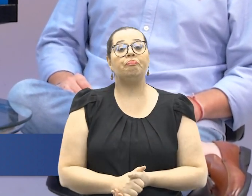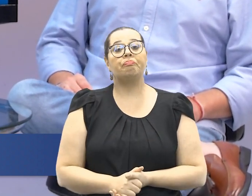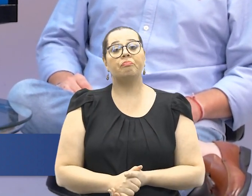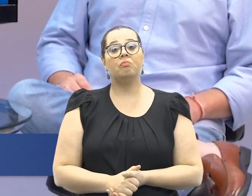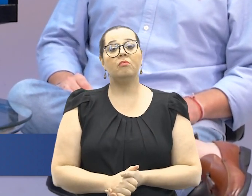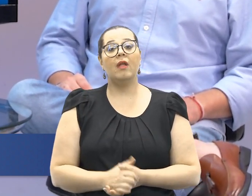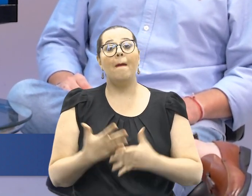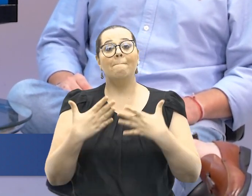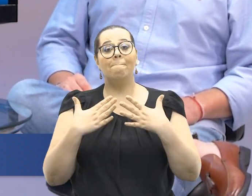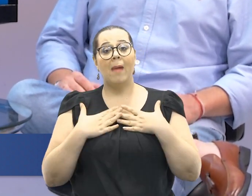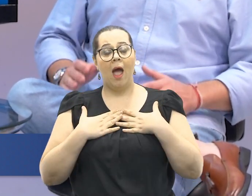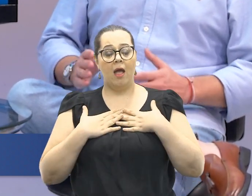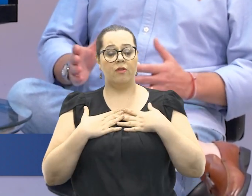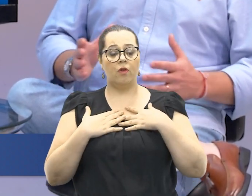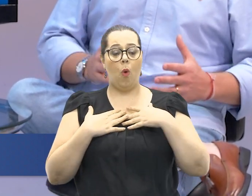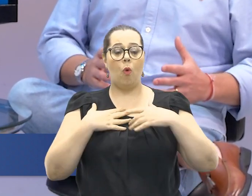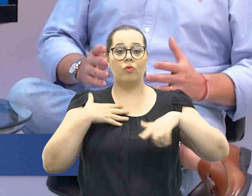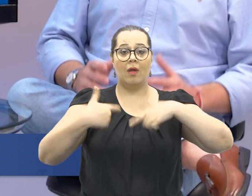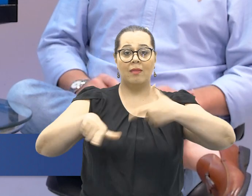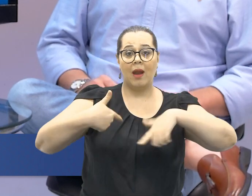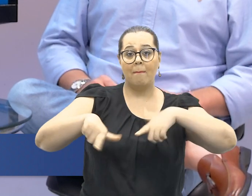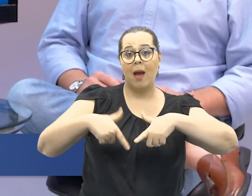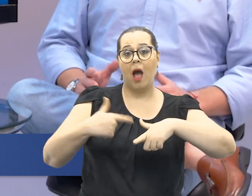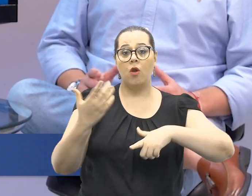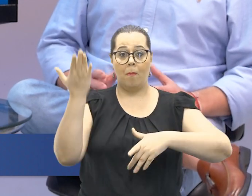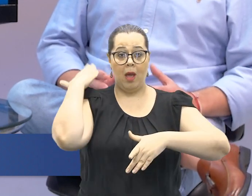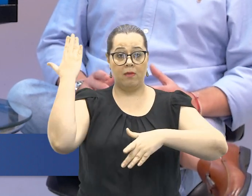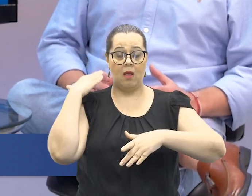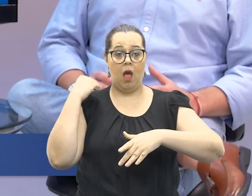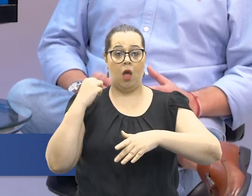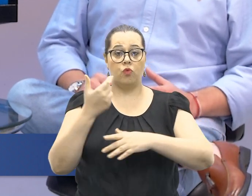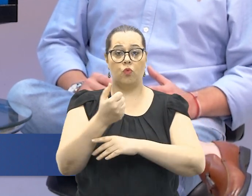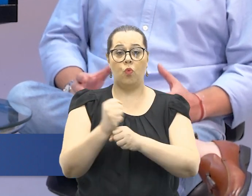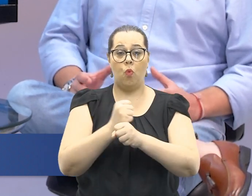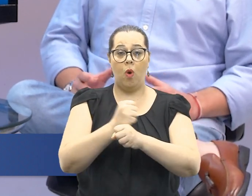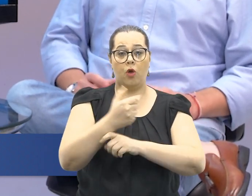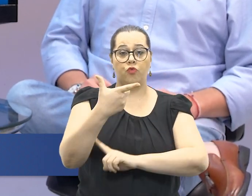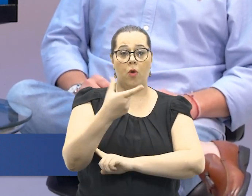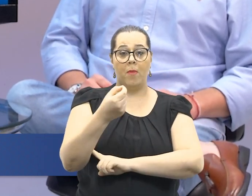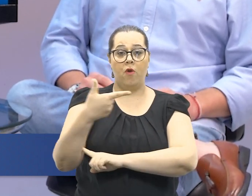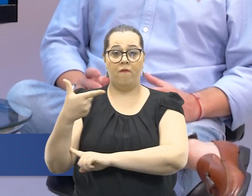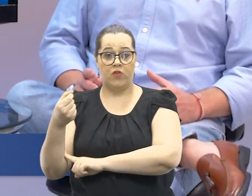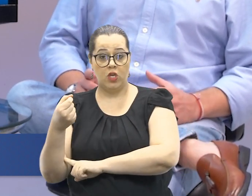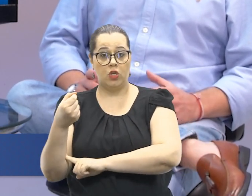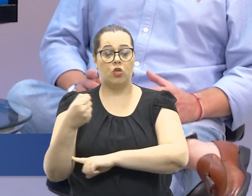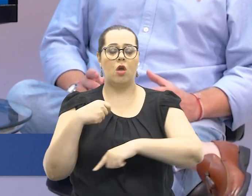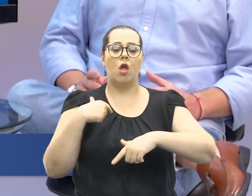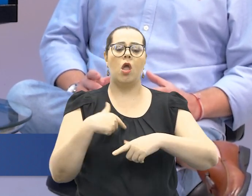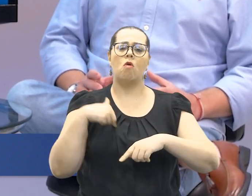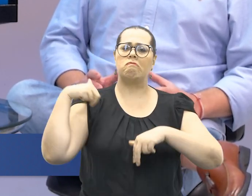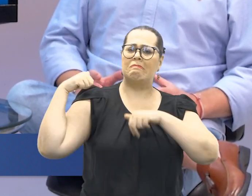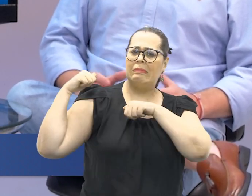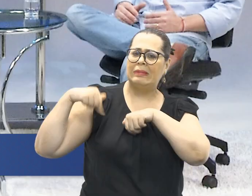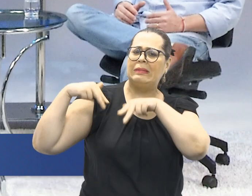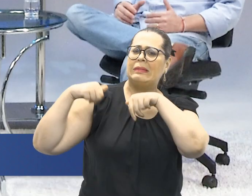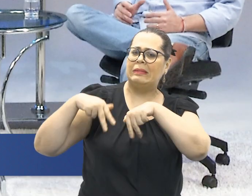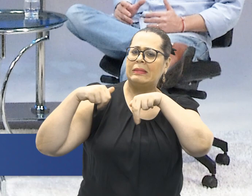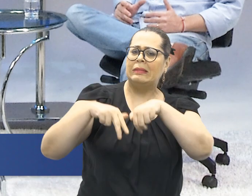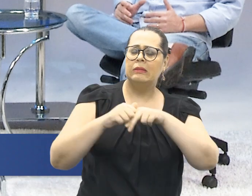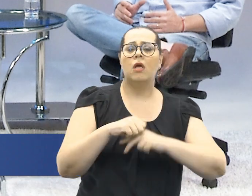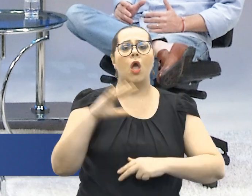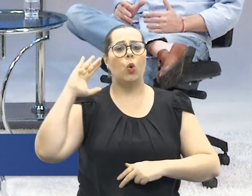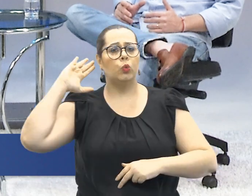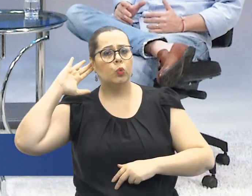mas como durante o período eleitoral em 2020, eu andei muito, eu escutei muito, e mesmo depois